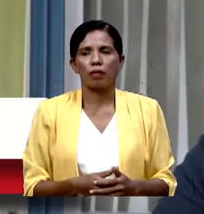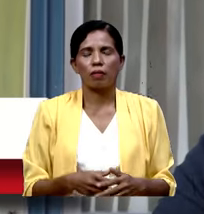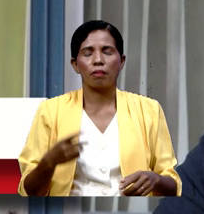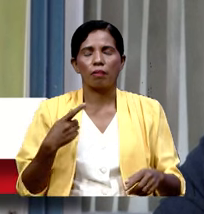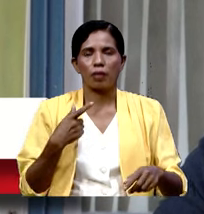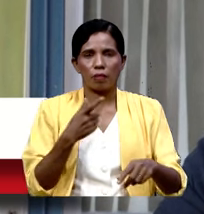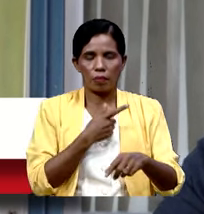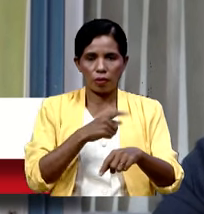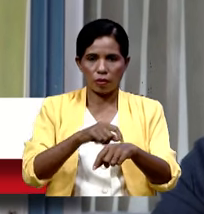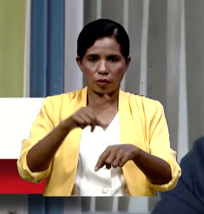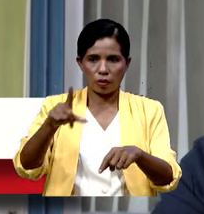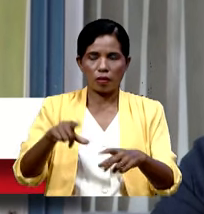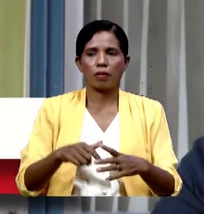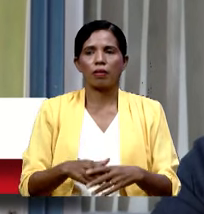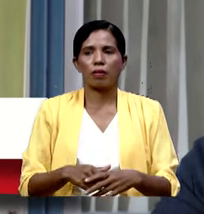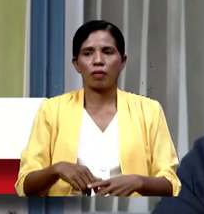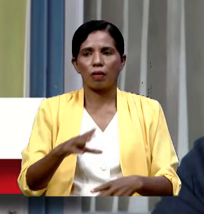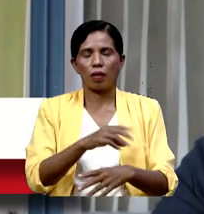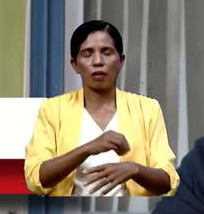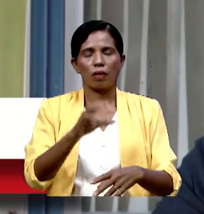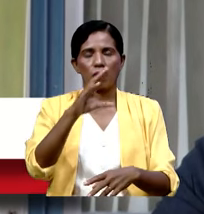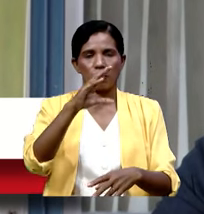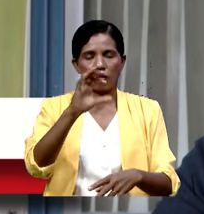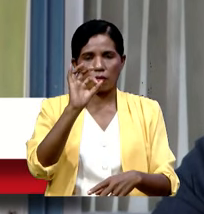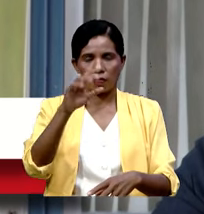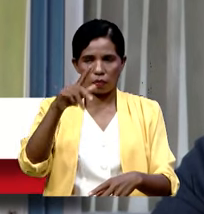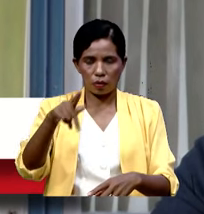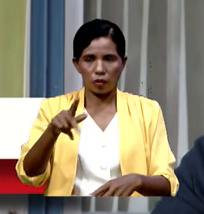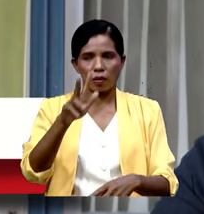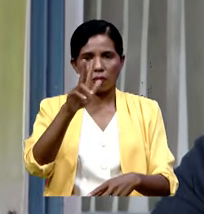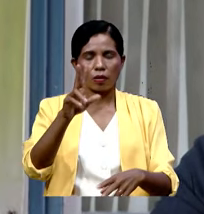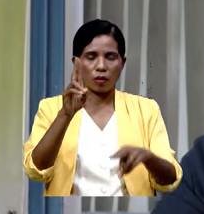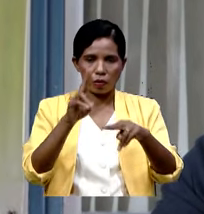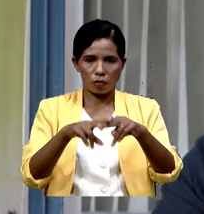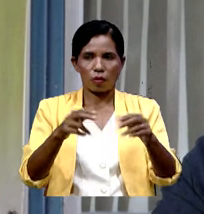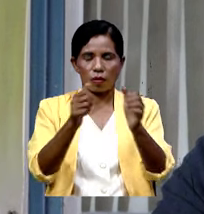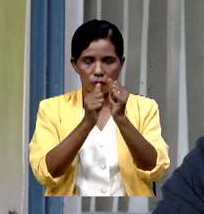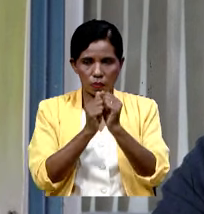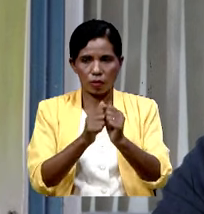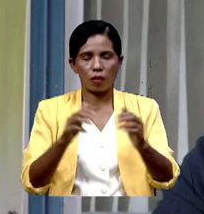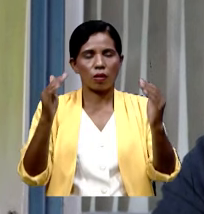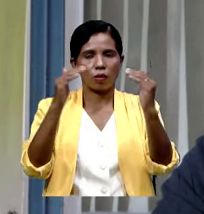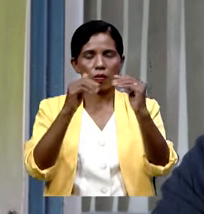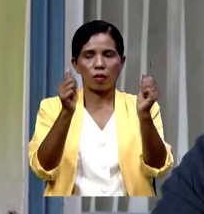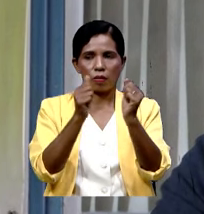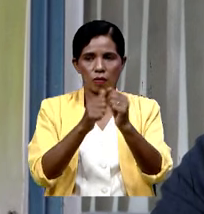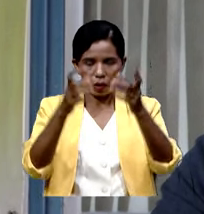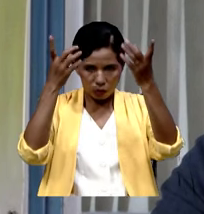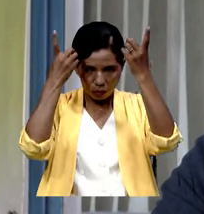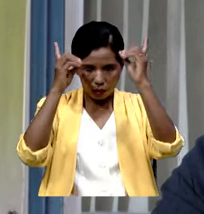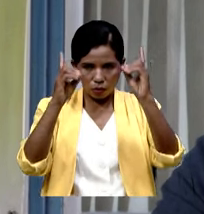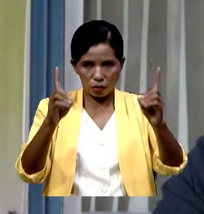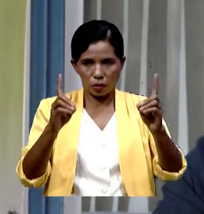Parlamento Nacional, na função pública, na entorno, se tura mútuo e conjunta, ainda não é uma decisão.